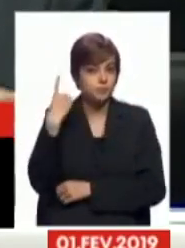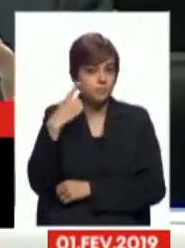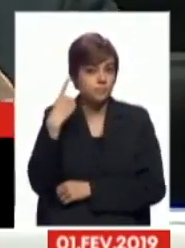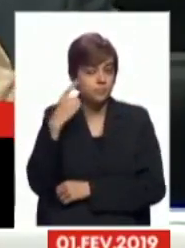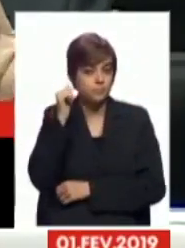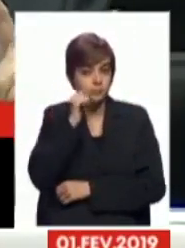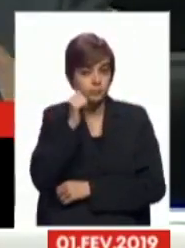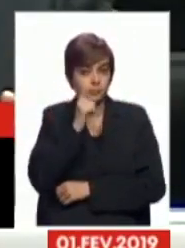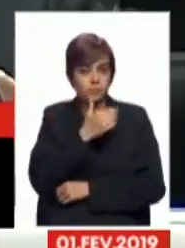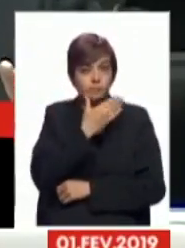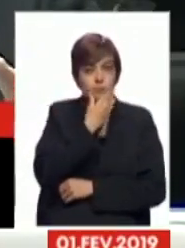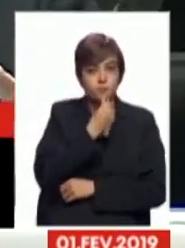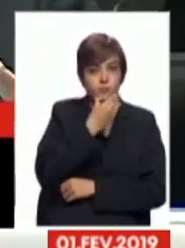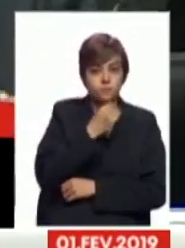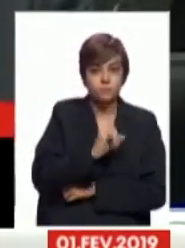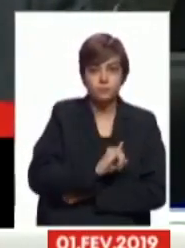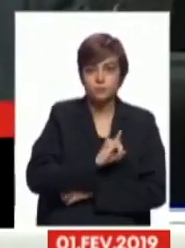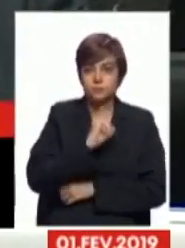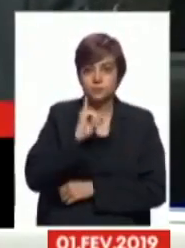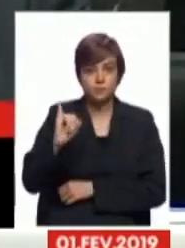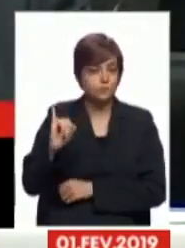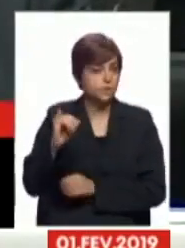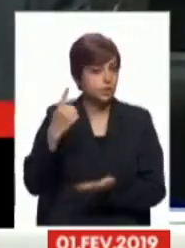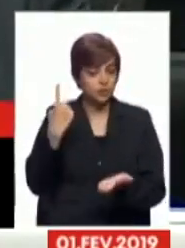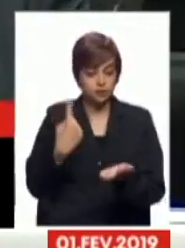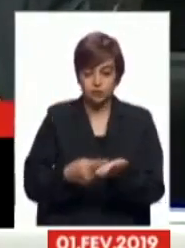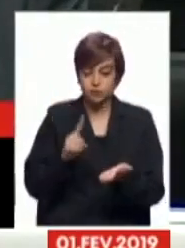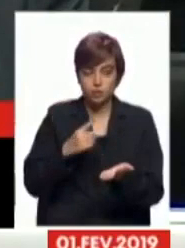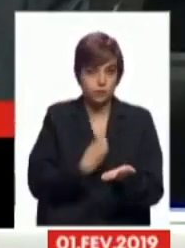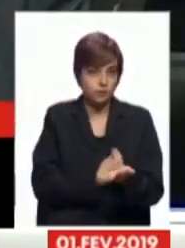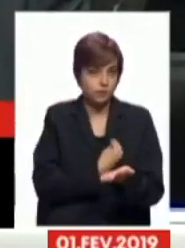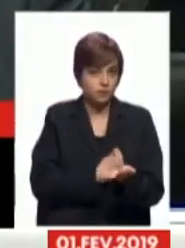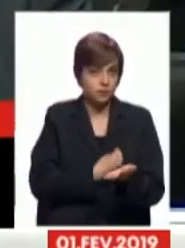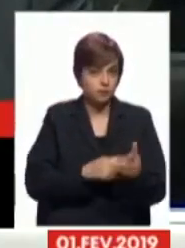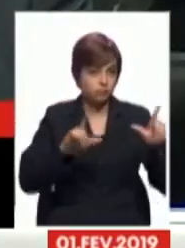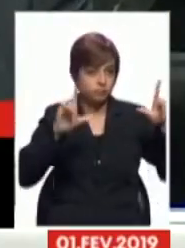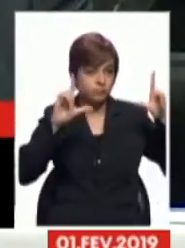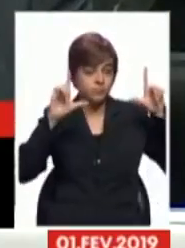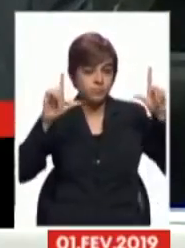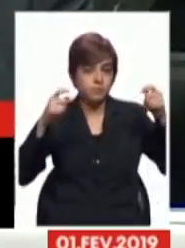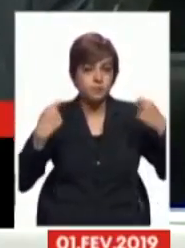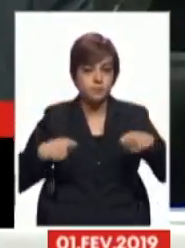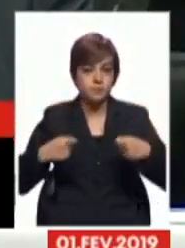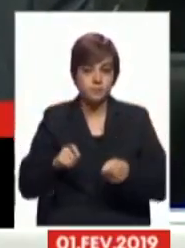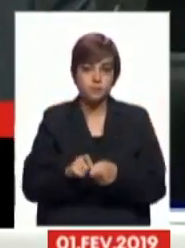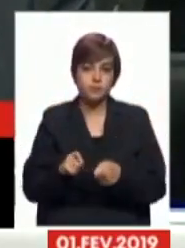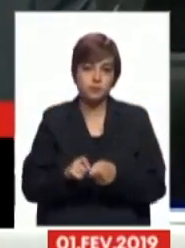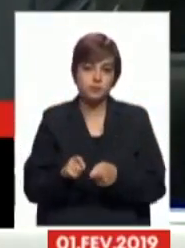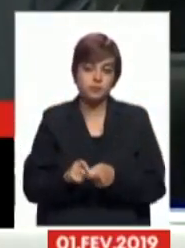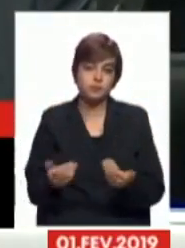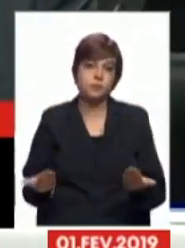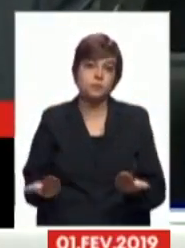ainda não registraram sua presença no painel que o façam, né,